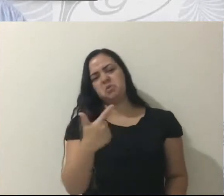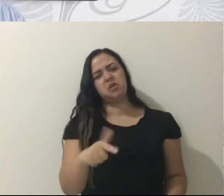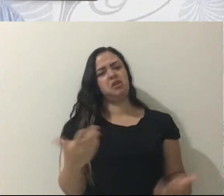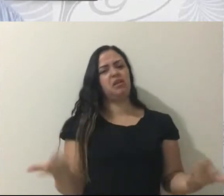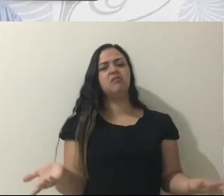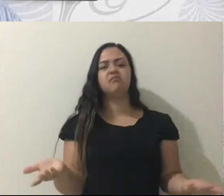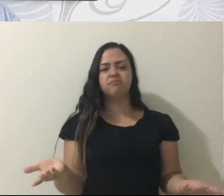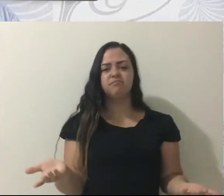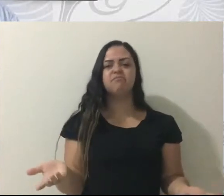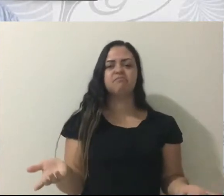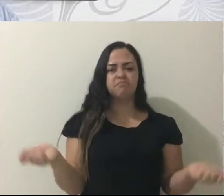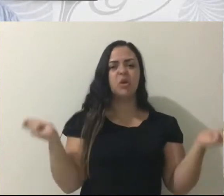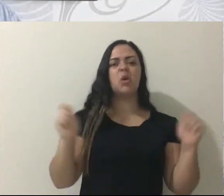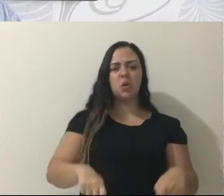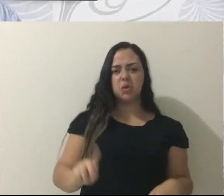uma situação.